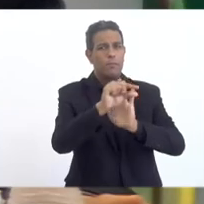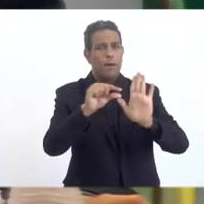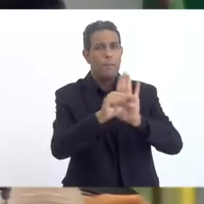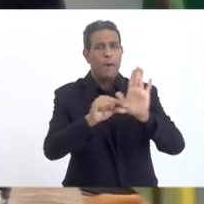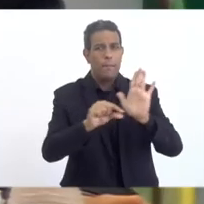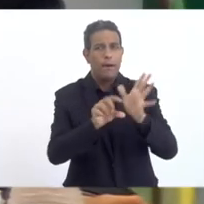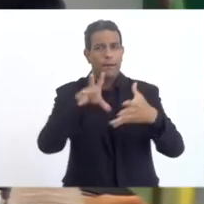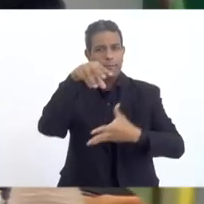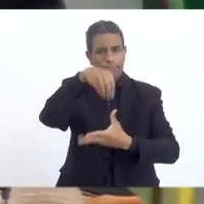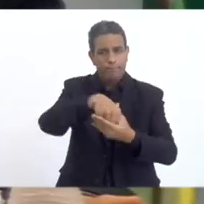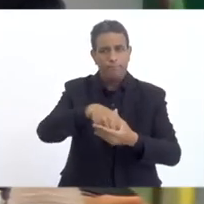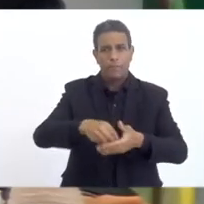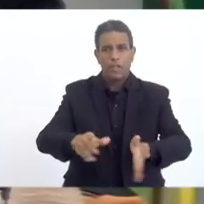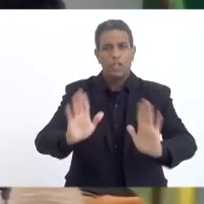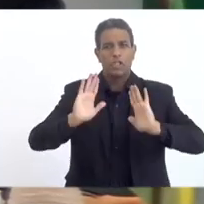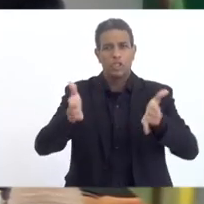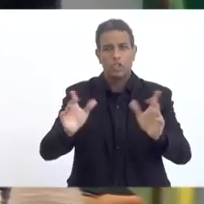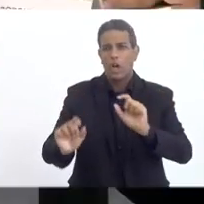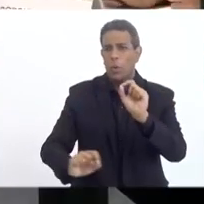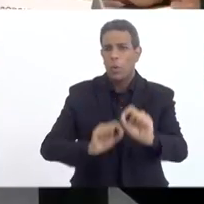da primeira entrega, está certo?